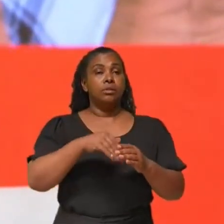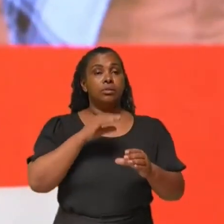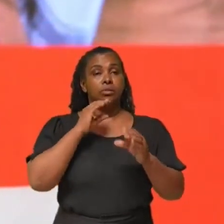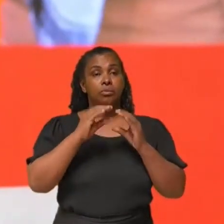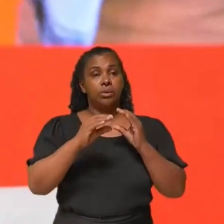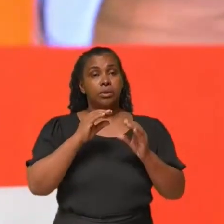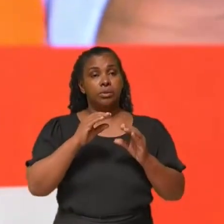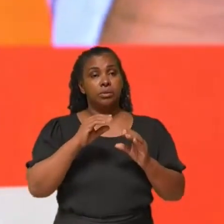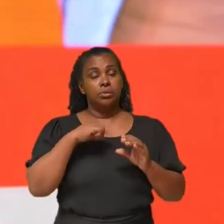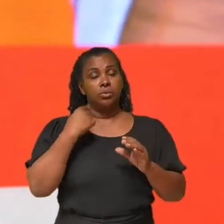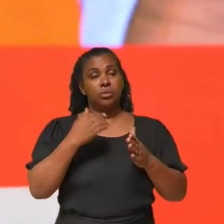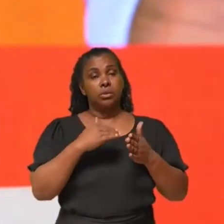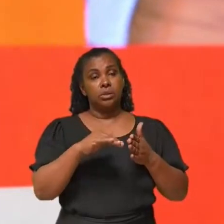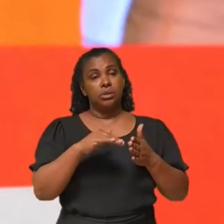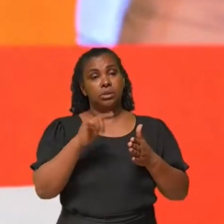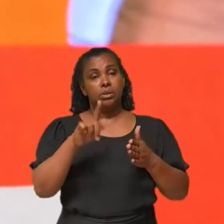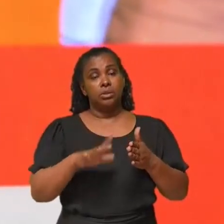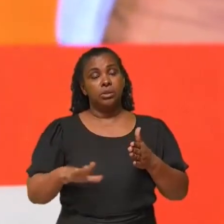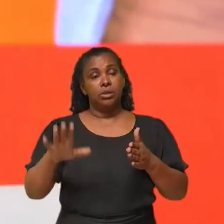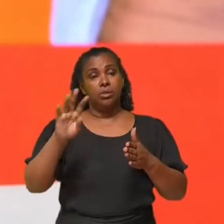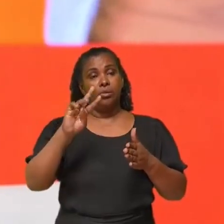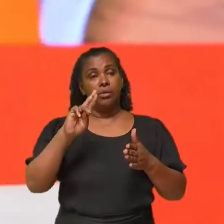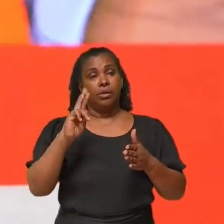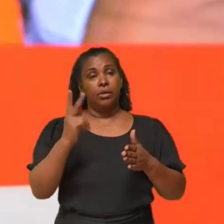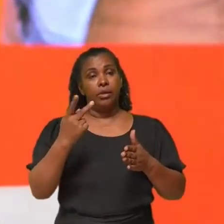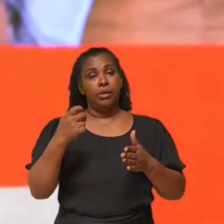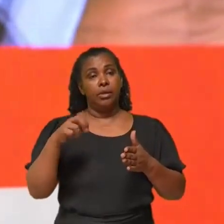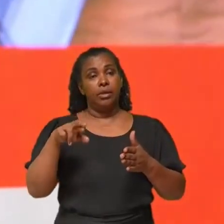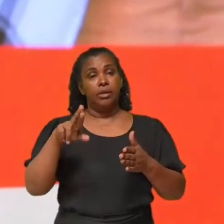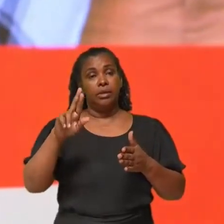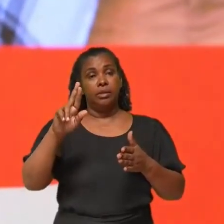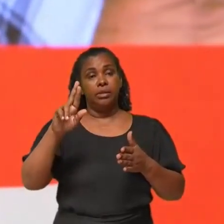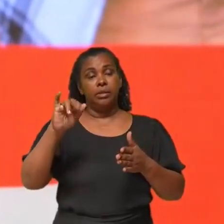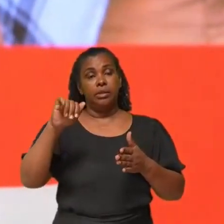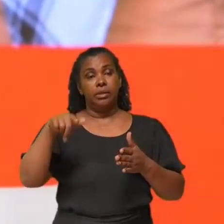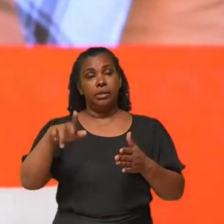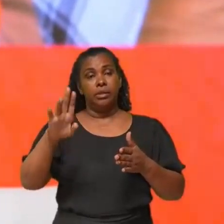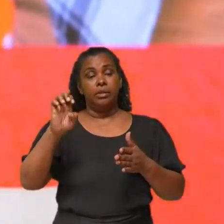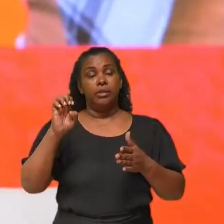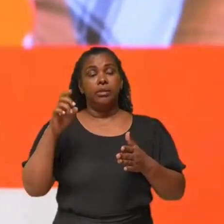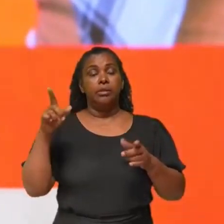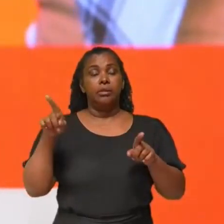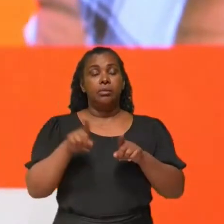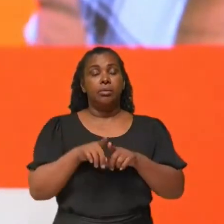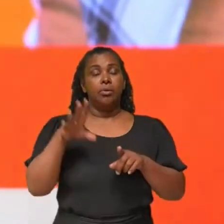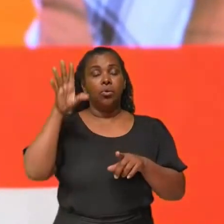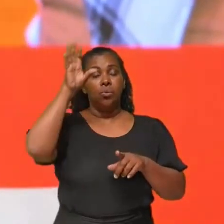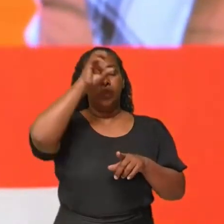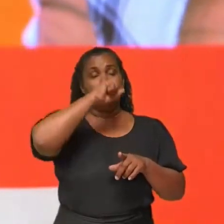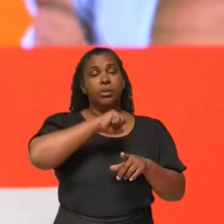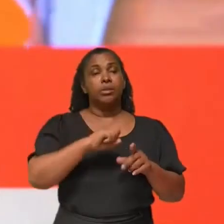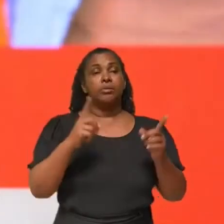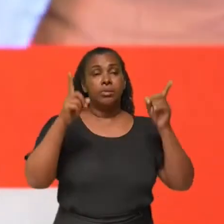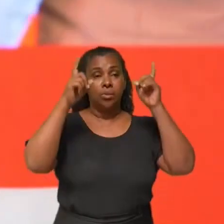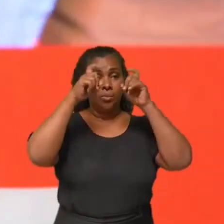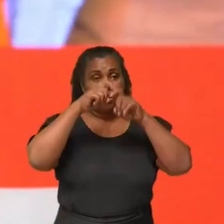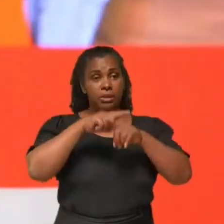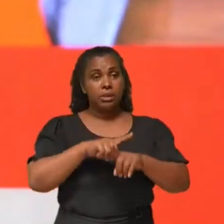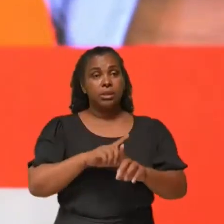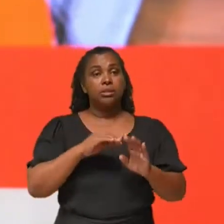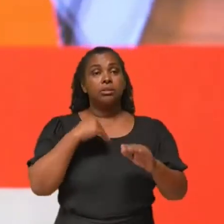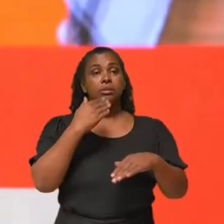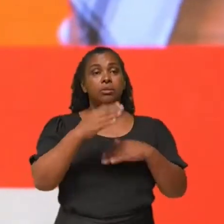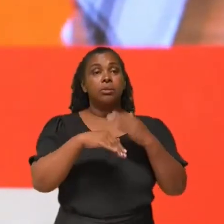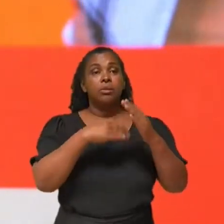secretário-geral, mas também compreendermos a complexidade desse processo que a